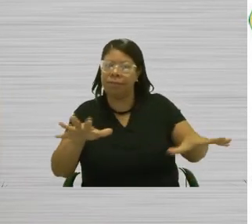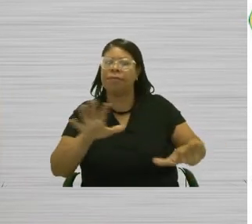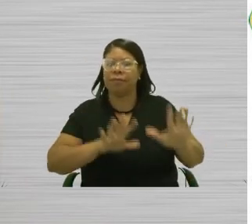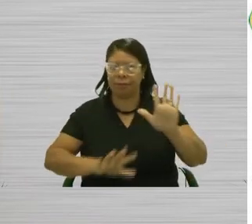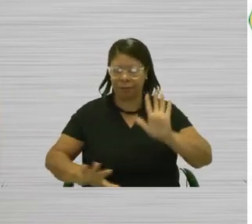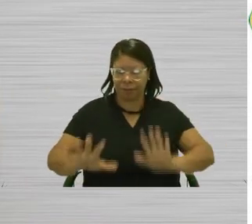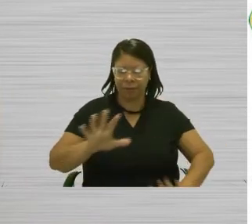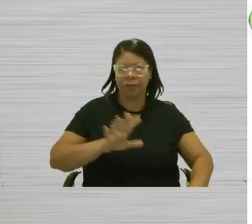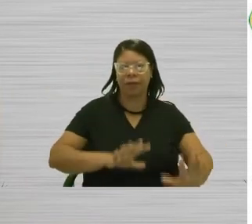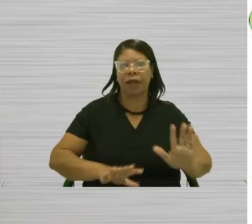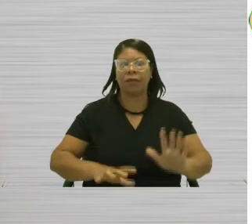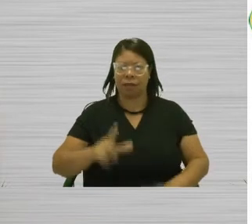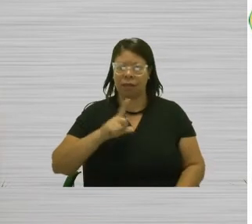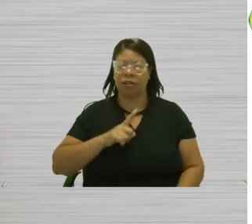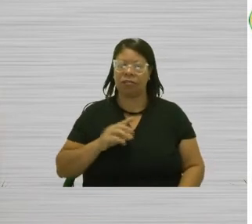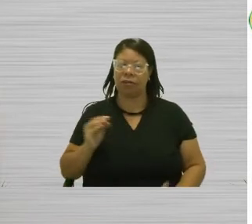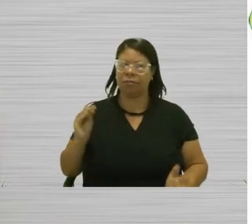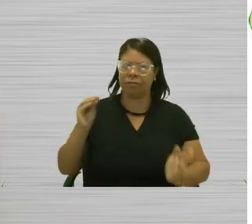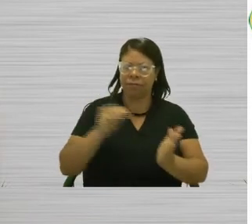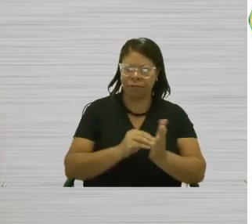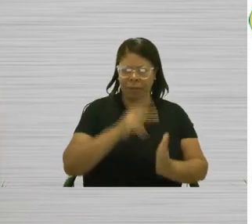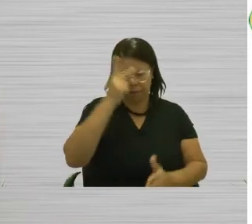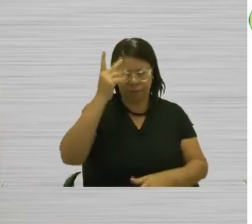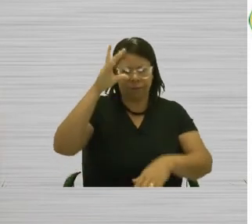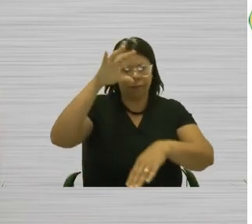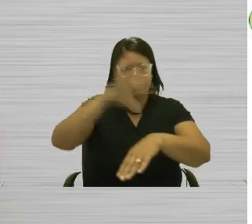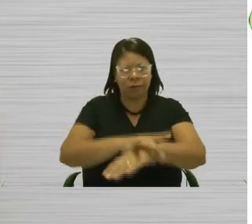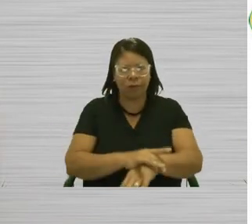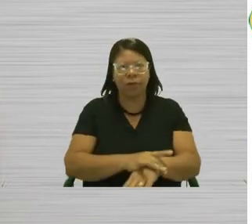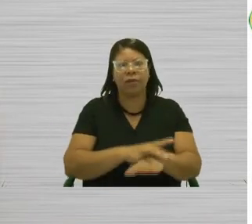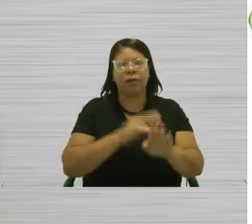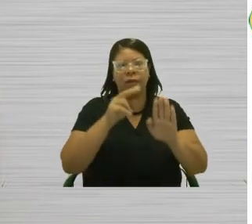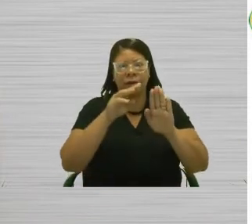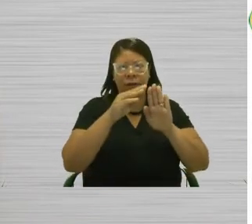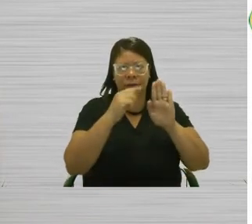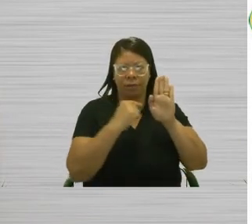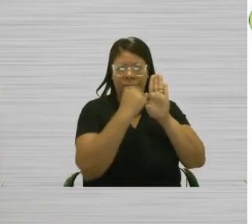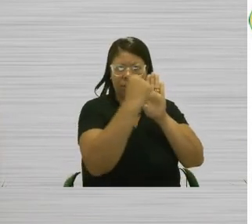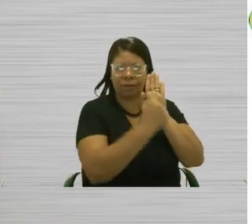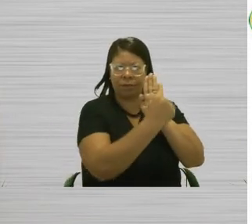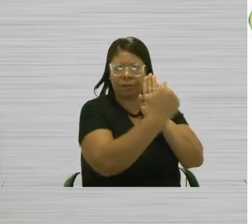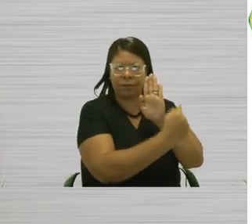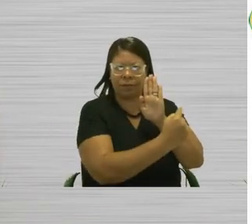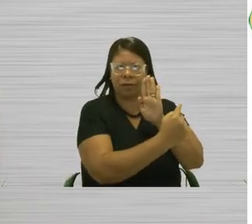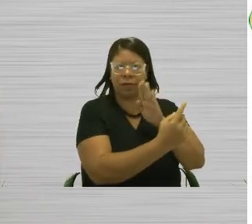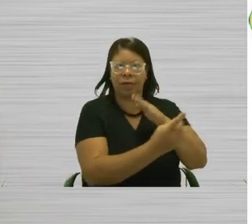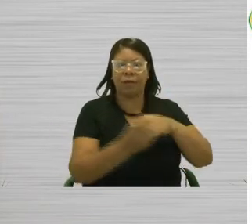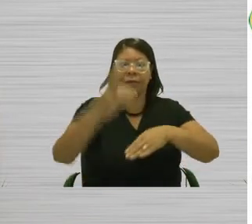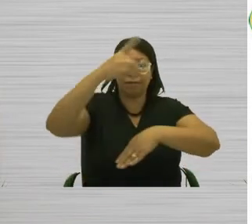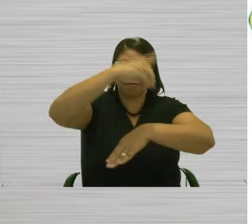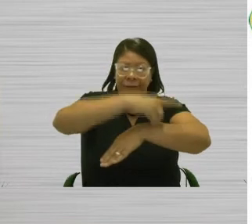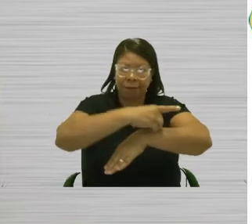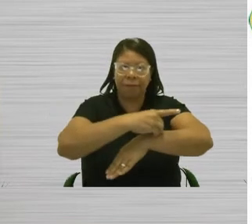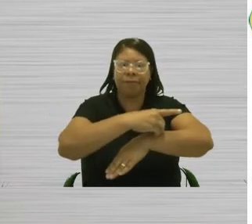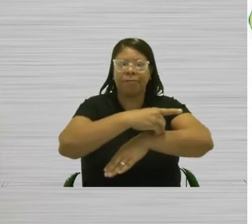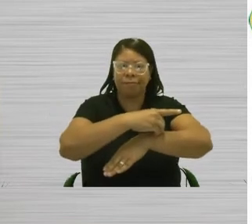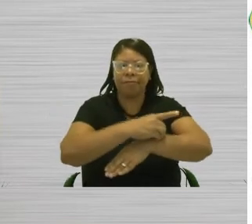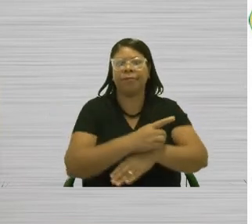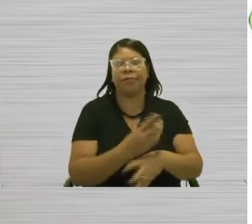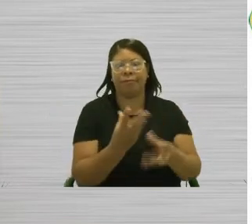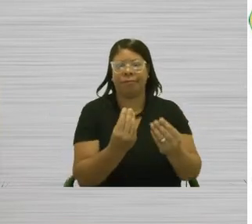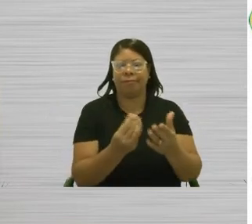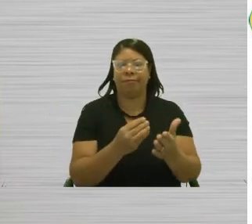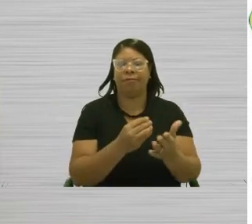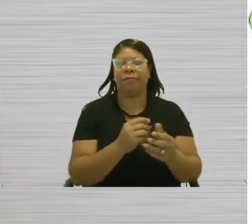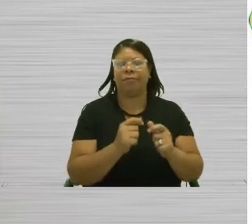que foram notificados no 3º quadrimestre, ali, dengue, 131 casos notificados e